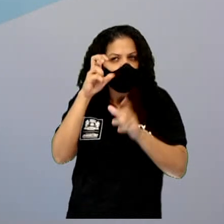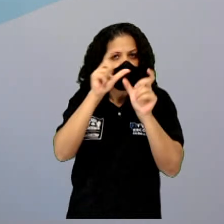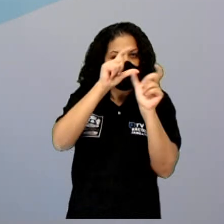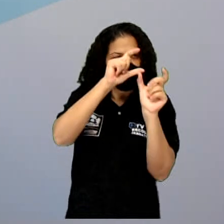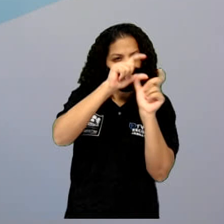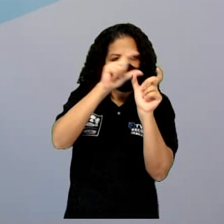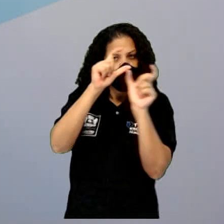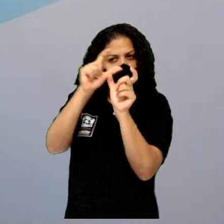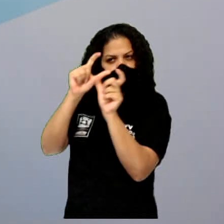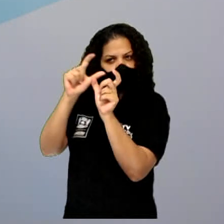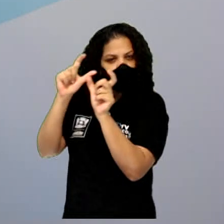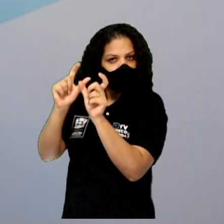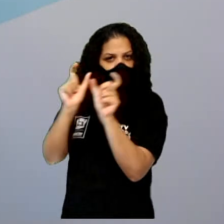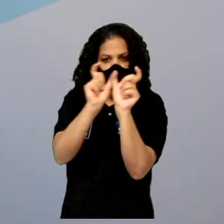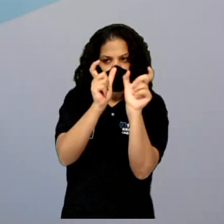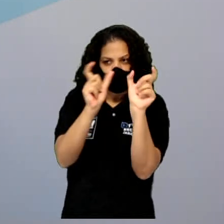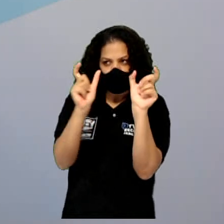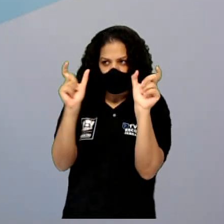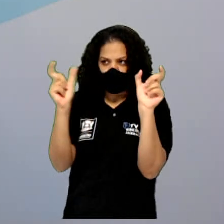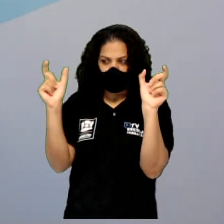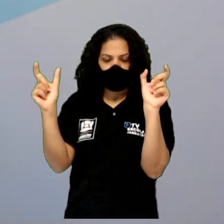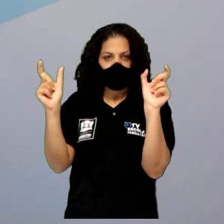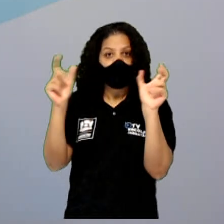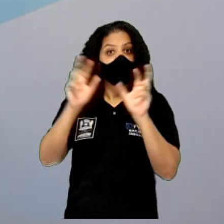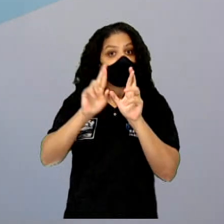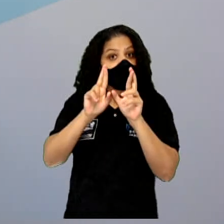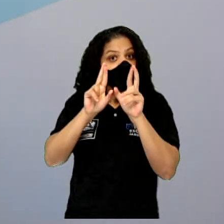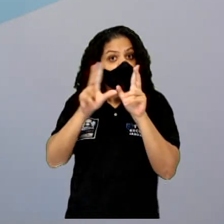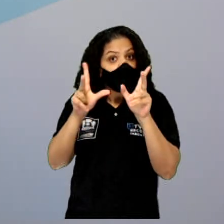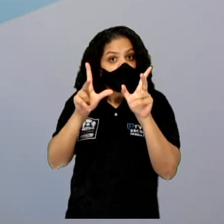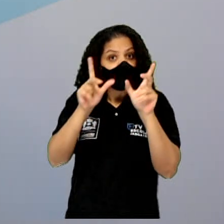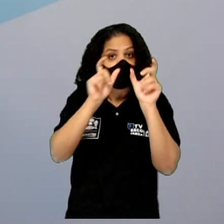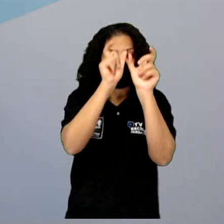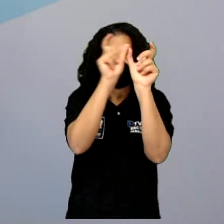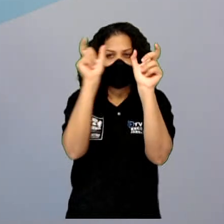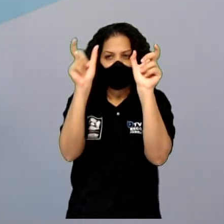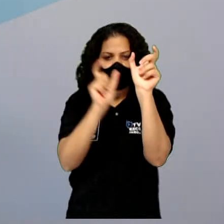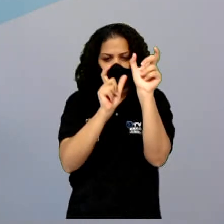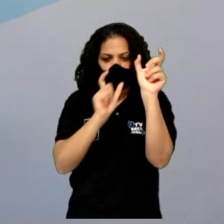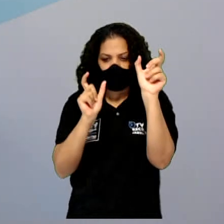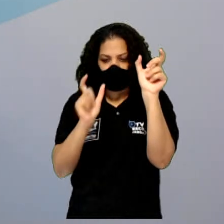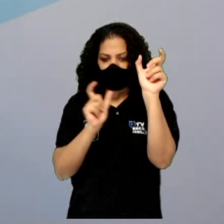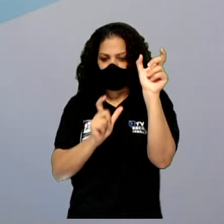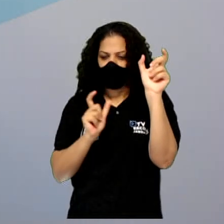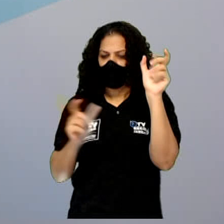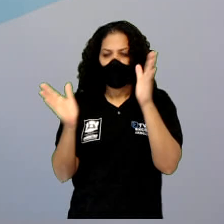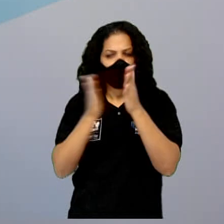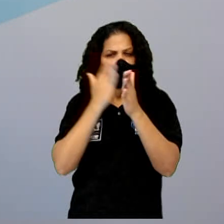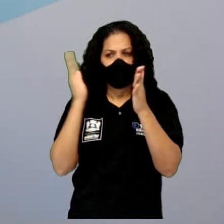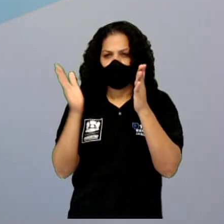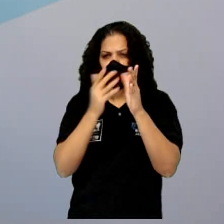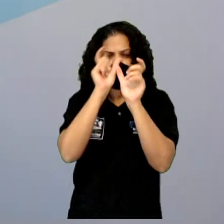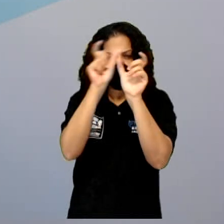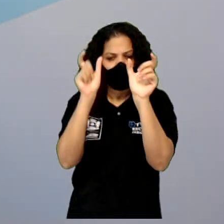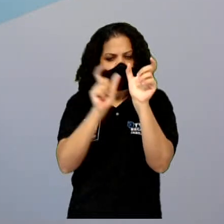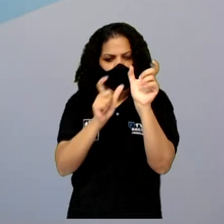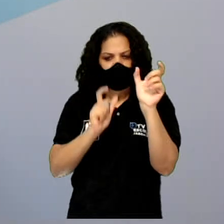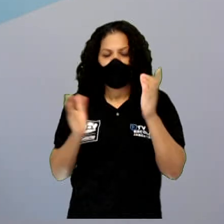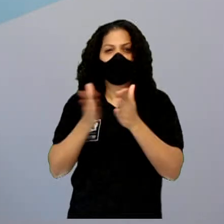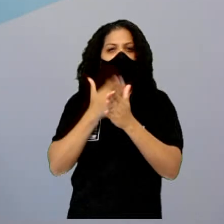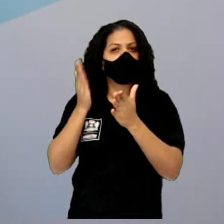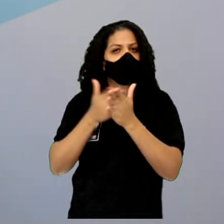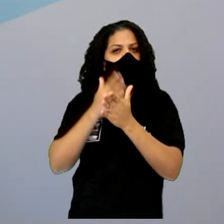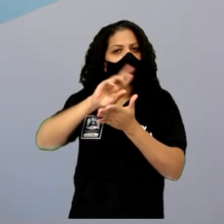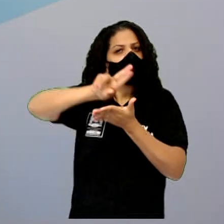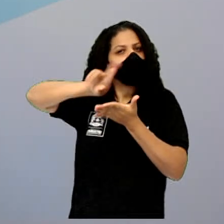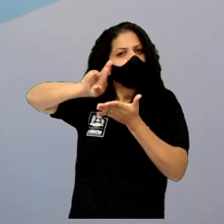quadrinhos, que nós podemos levar páginas e páginas para iniciar uma história e finalizá-la. Mas é tão